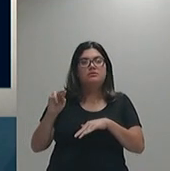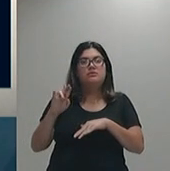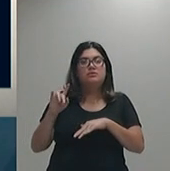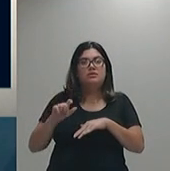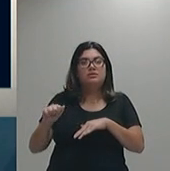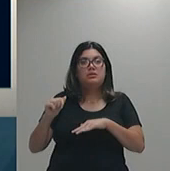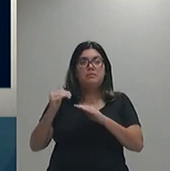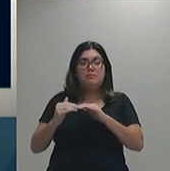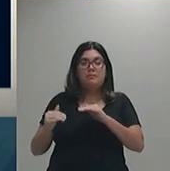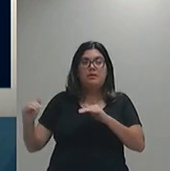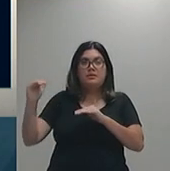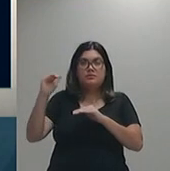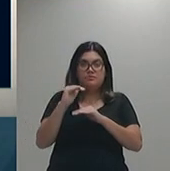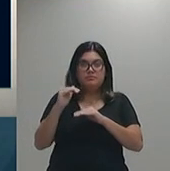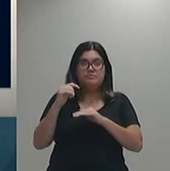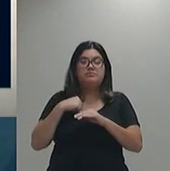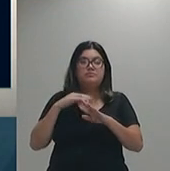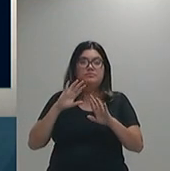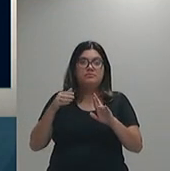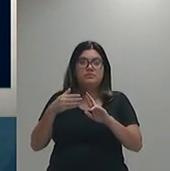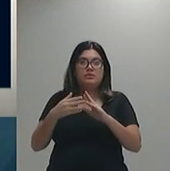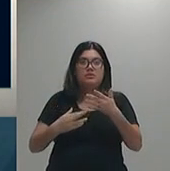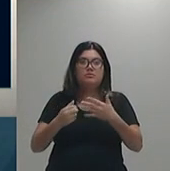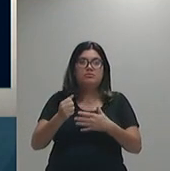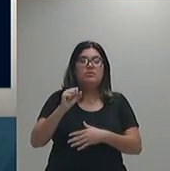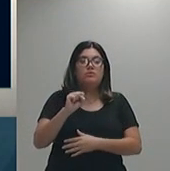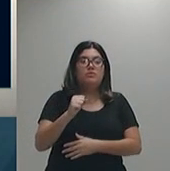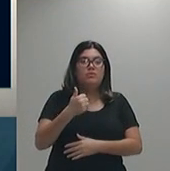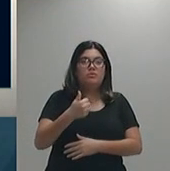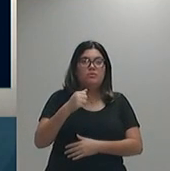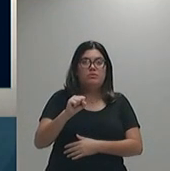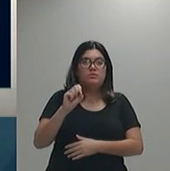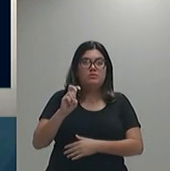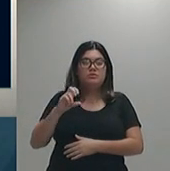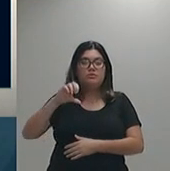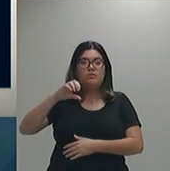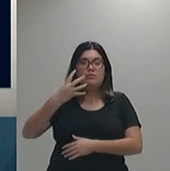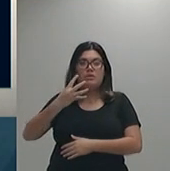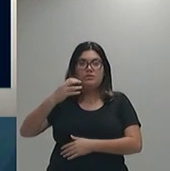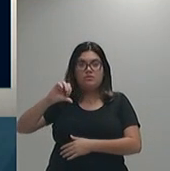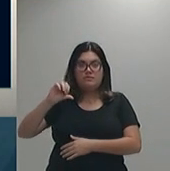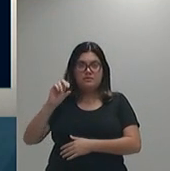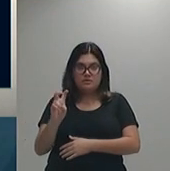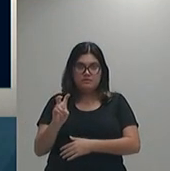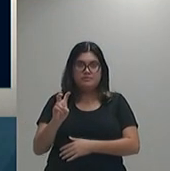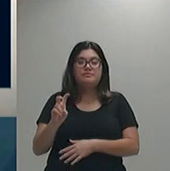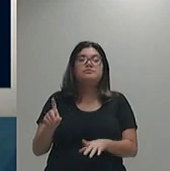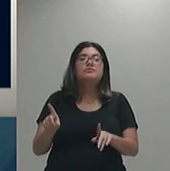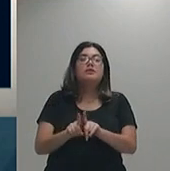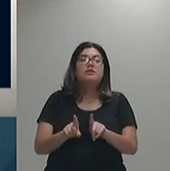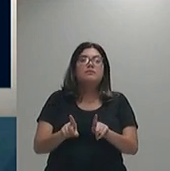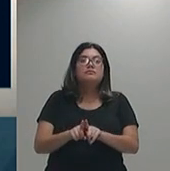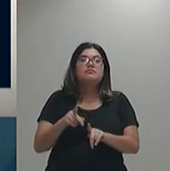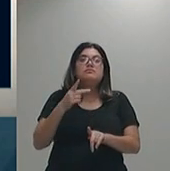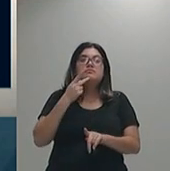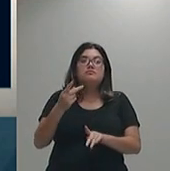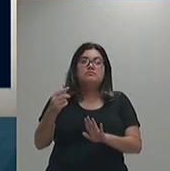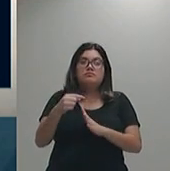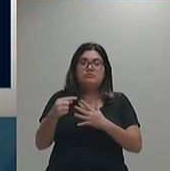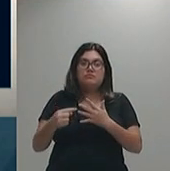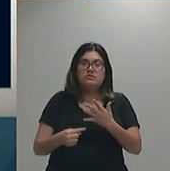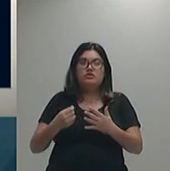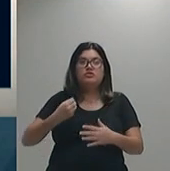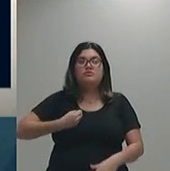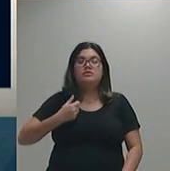Eu prefiro mil resp 818 É sim e também menciona no enunciado 23